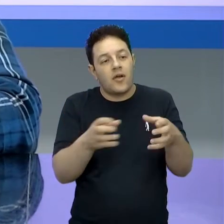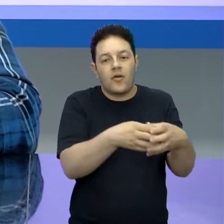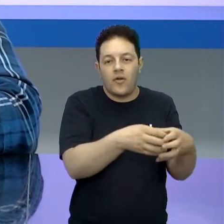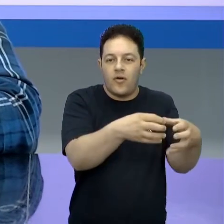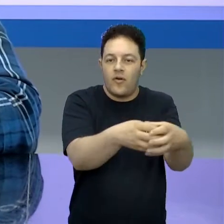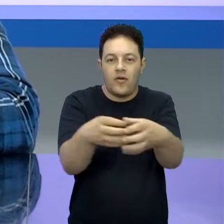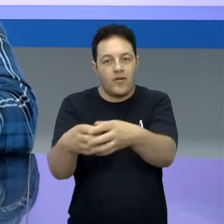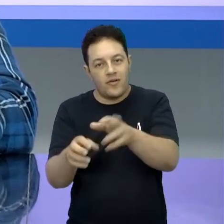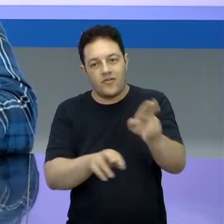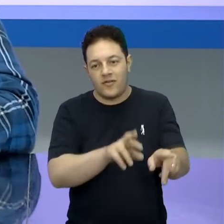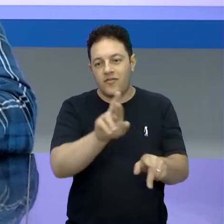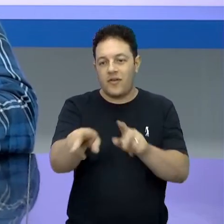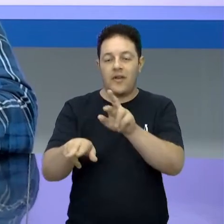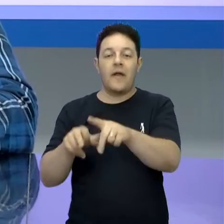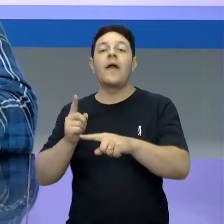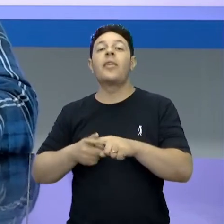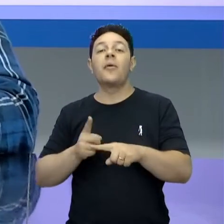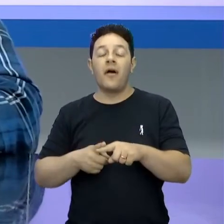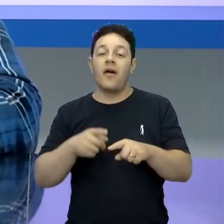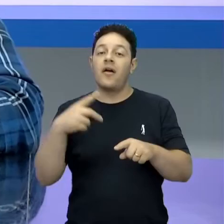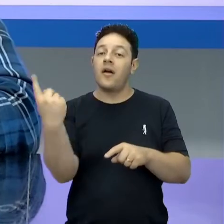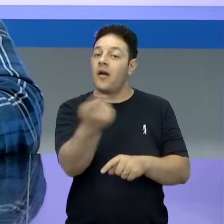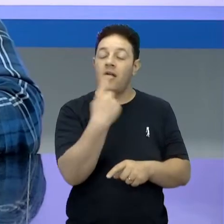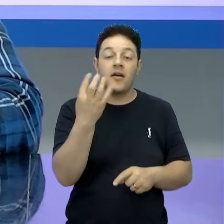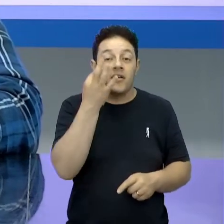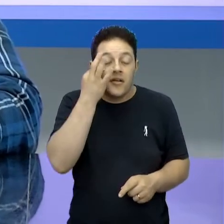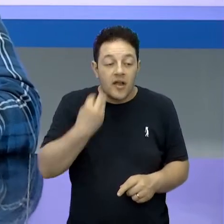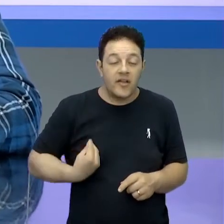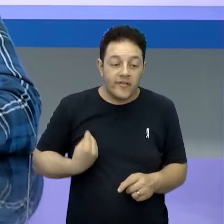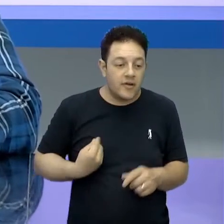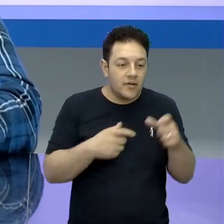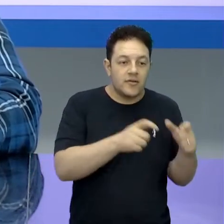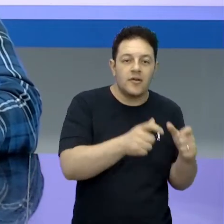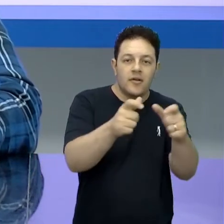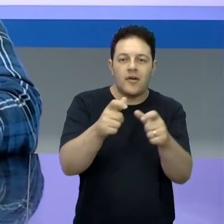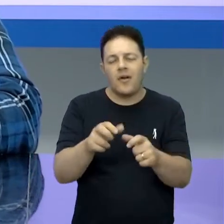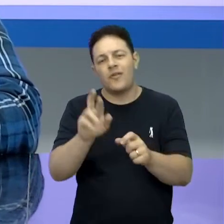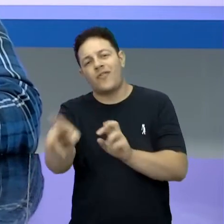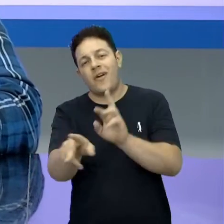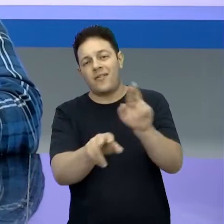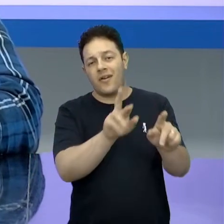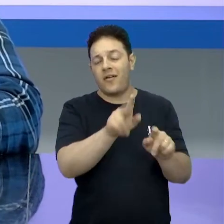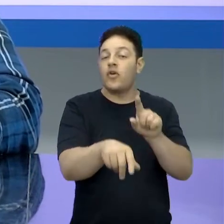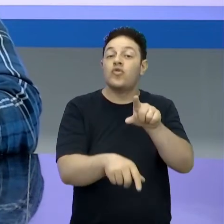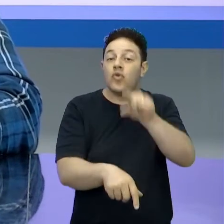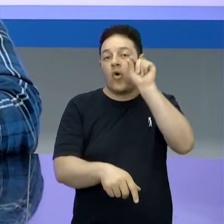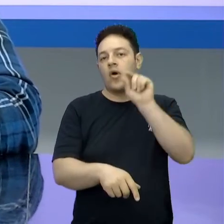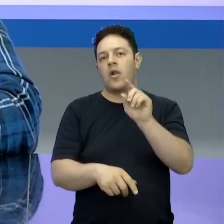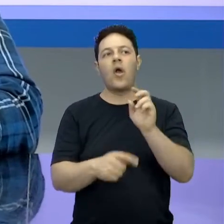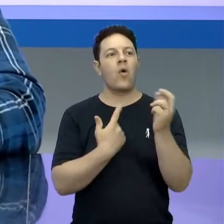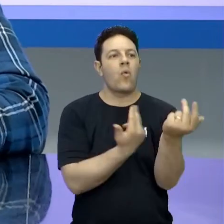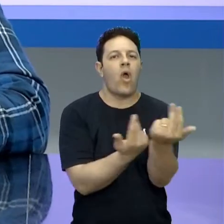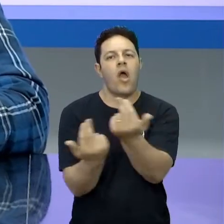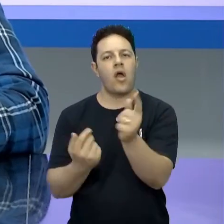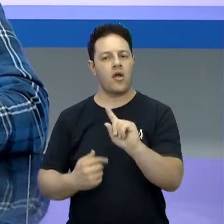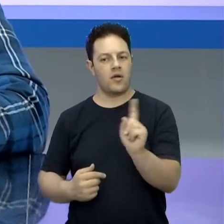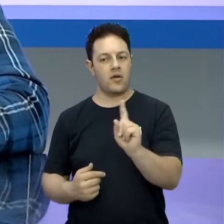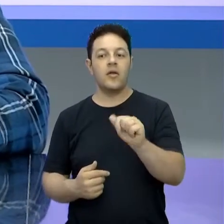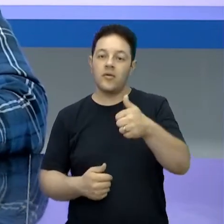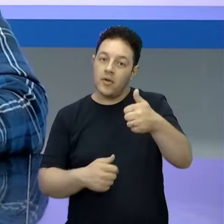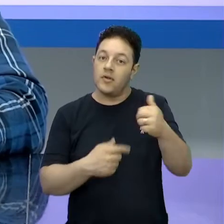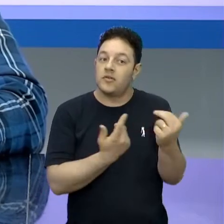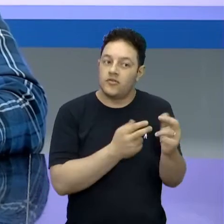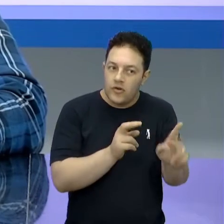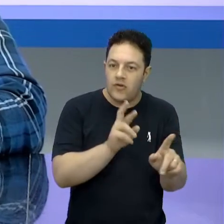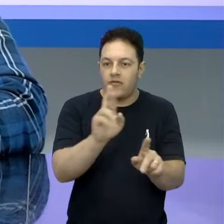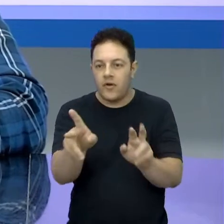grupo, pois os espaços de vivência de cada um são diferentes, tá? Então, o ideal é que os trabalhos sejam